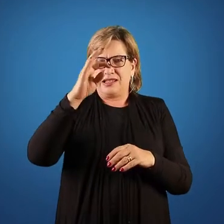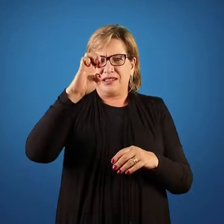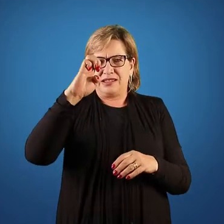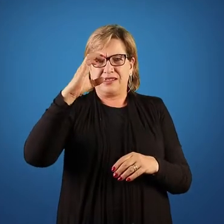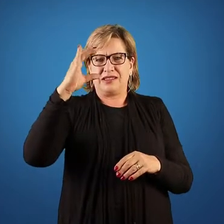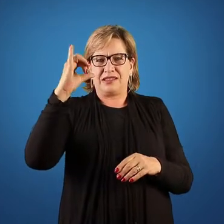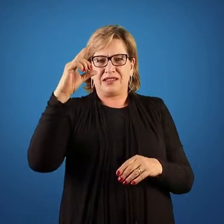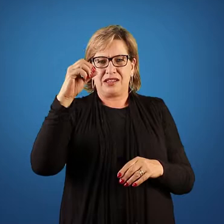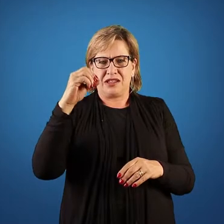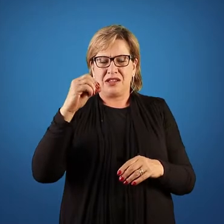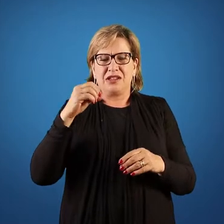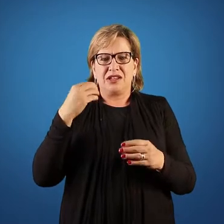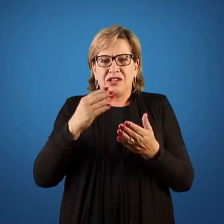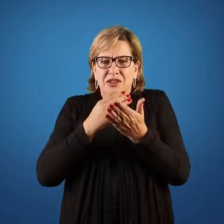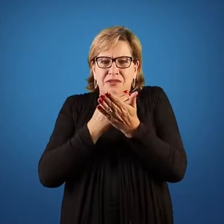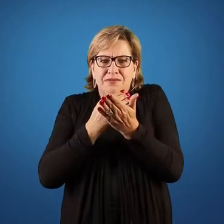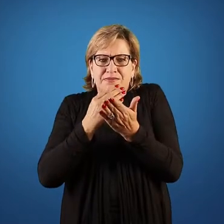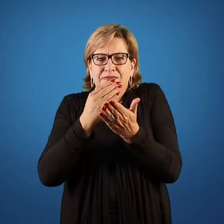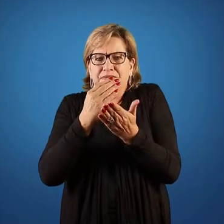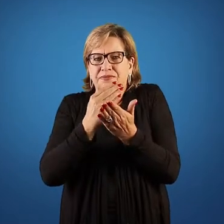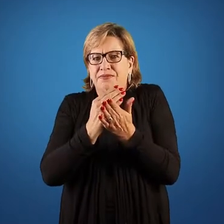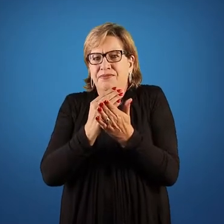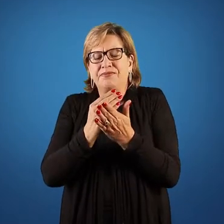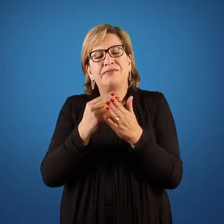alunos, a gente comece